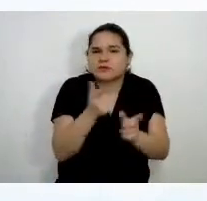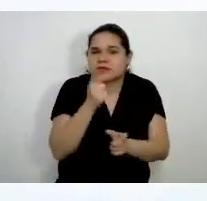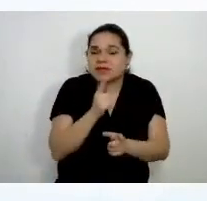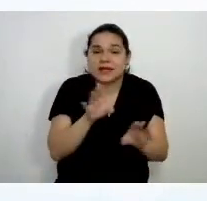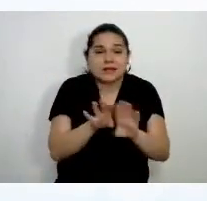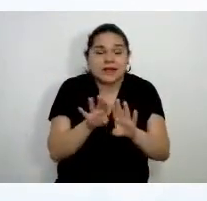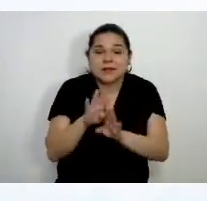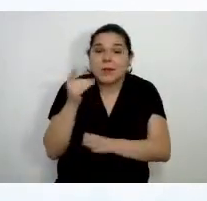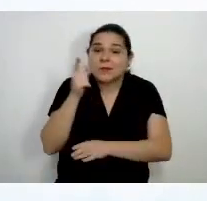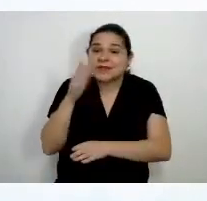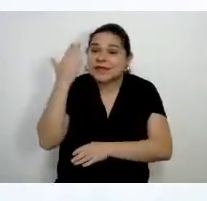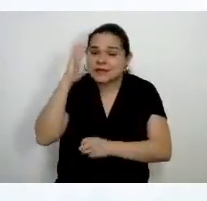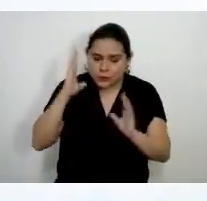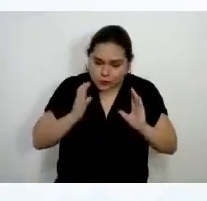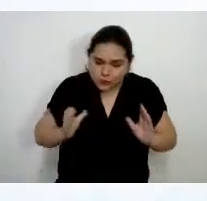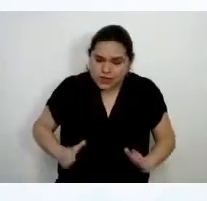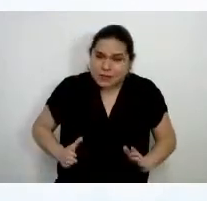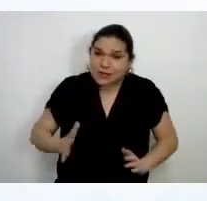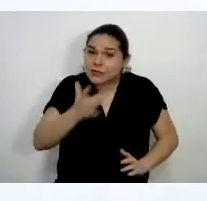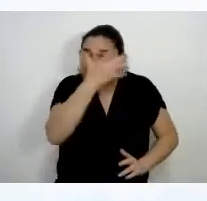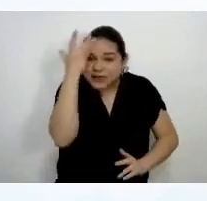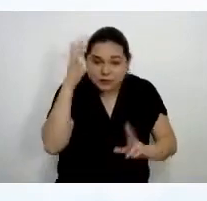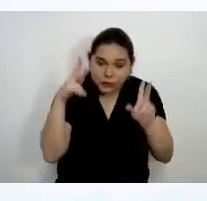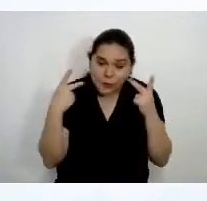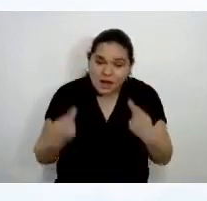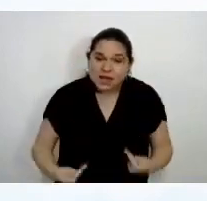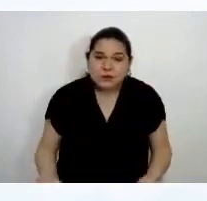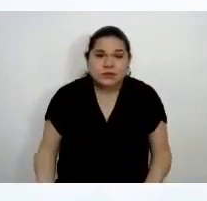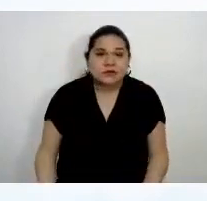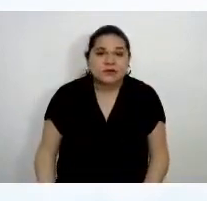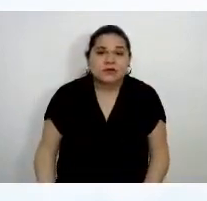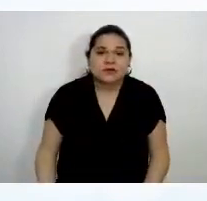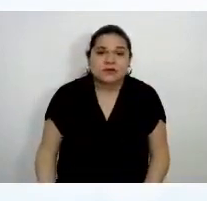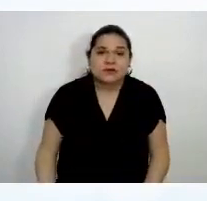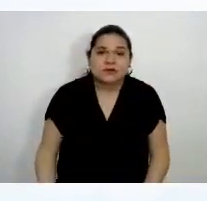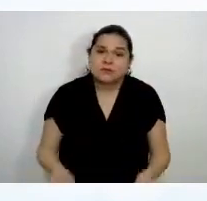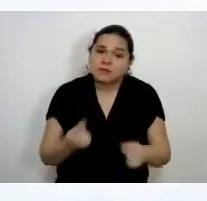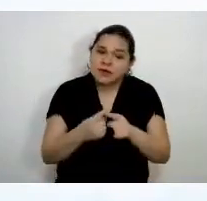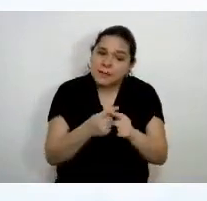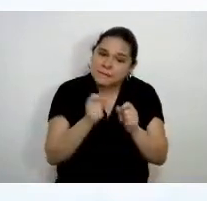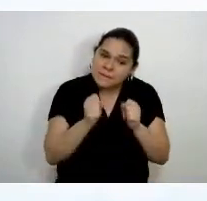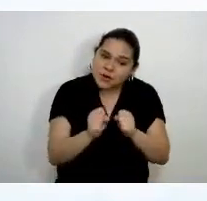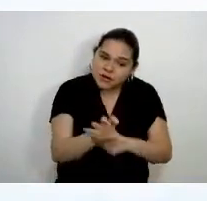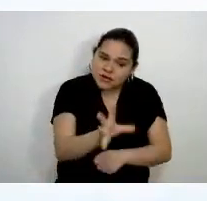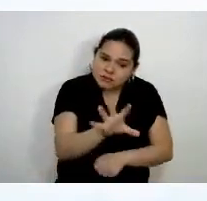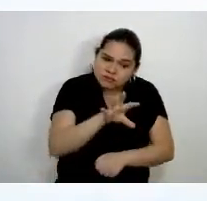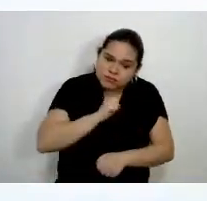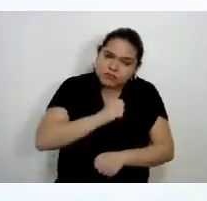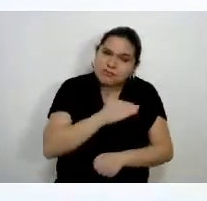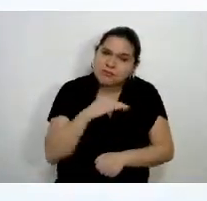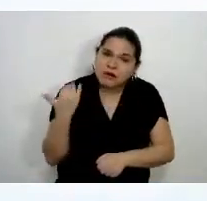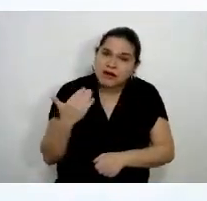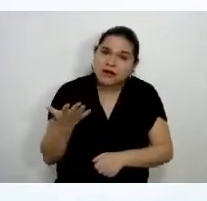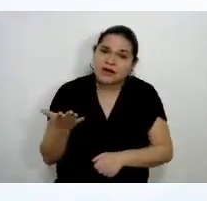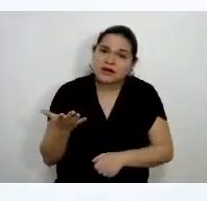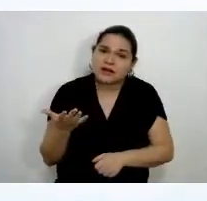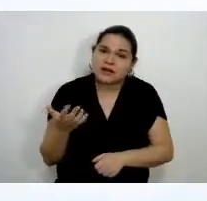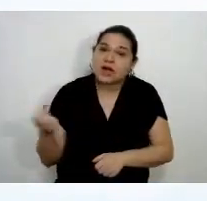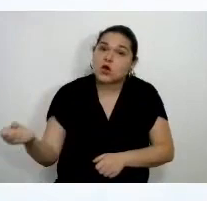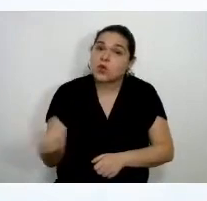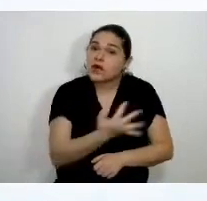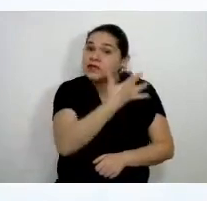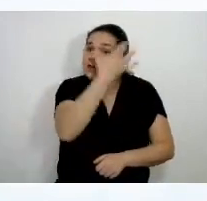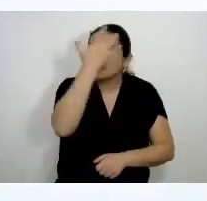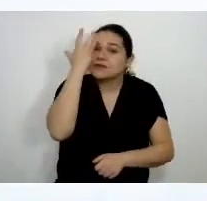insanidade nossa, dos humanos perante isso, que é letal, que é óbvio que é letal. Quantas pessoas mais